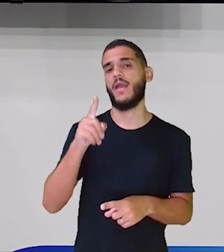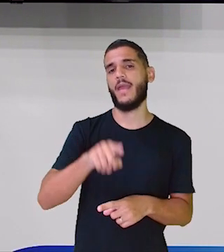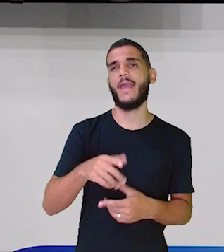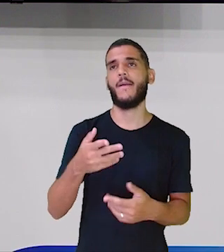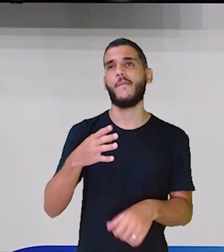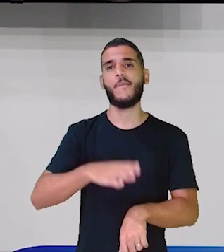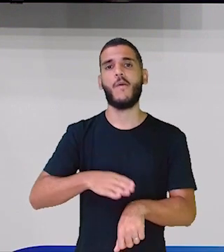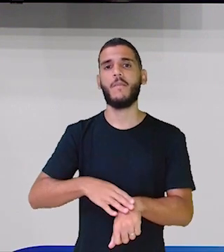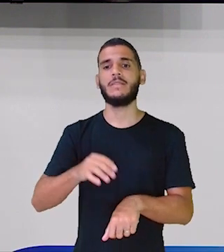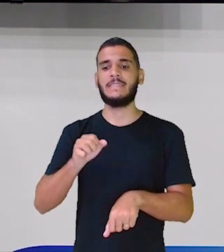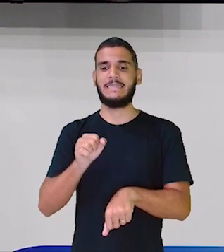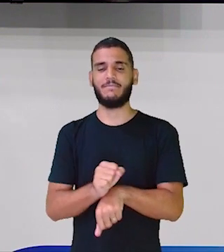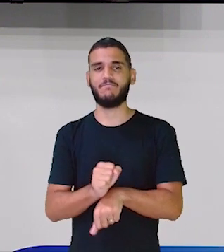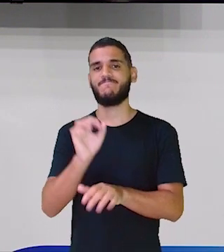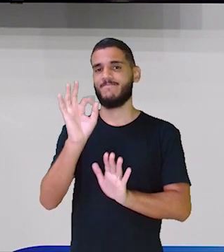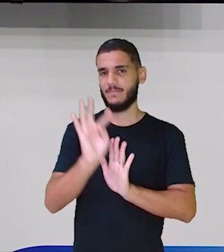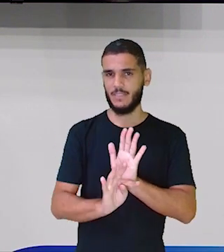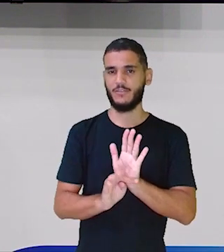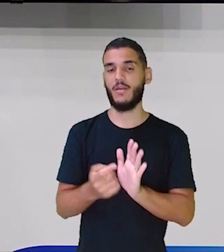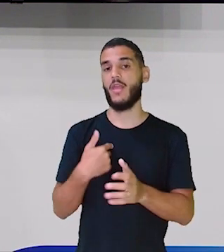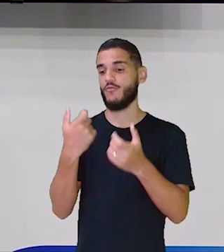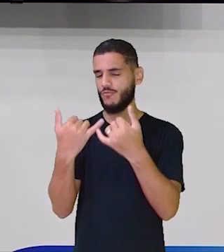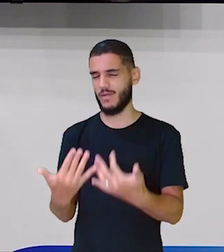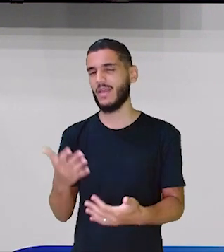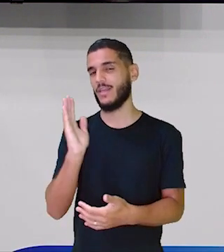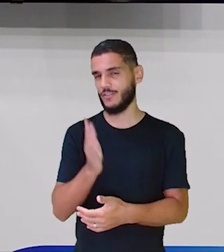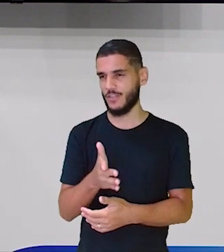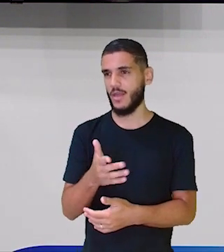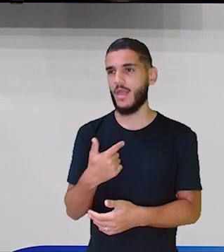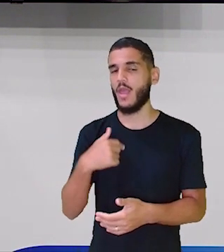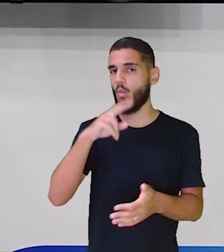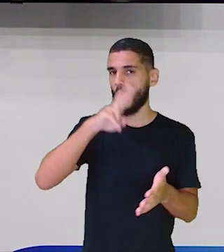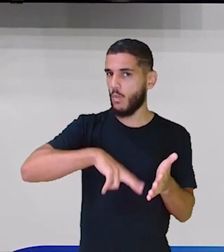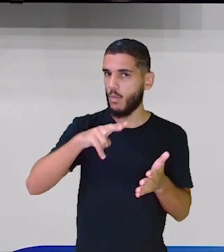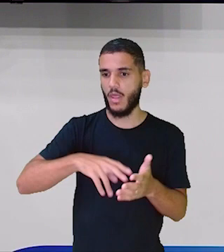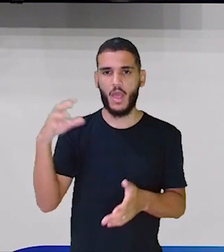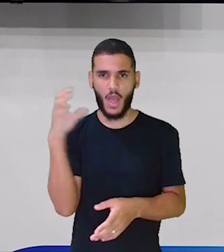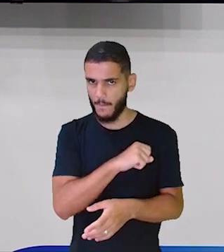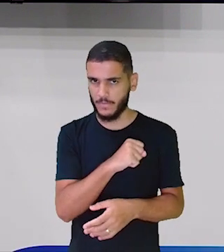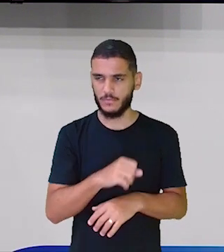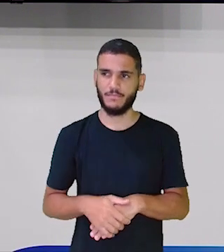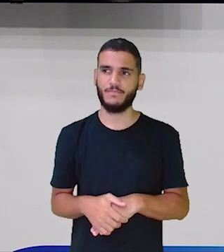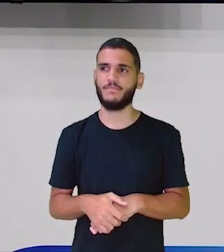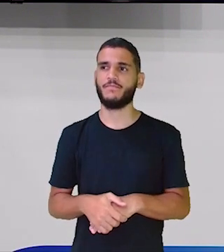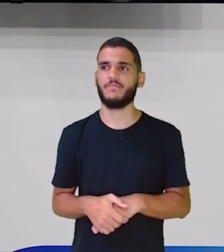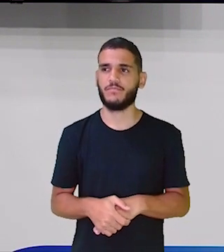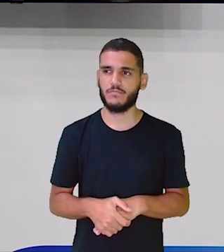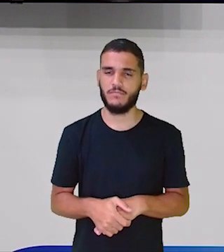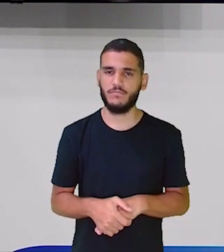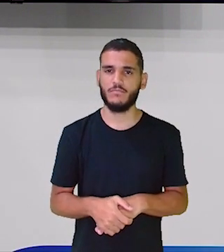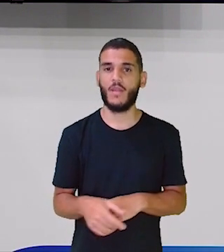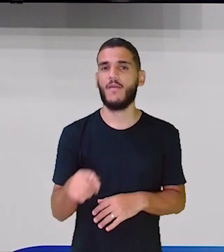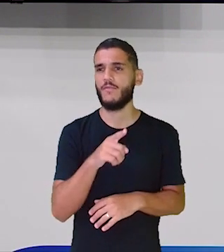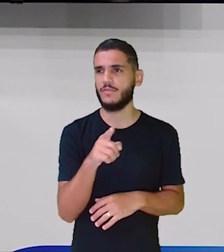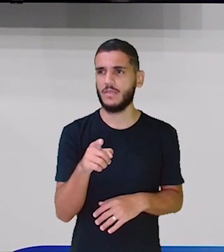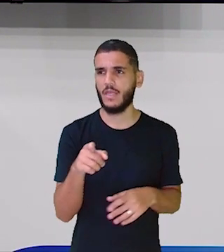que nós temos do texto. Eu fiz aqui uma vez uma aula, um exemplo que eu li assim bem corrido. E que você